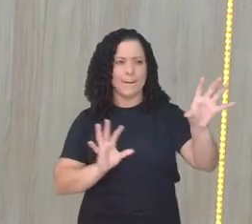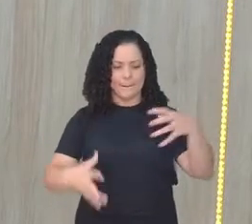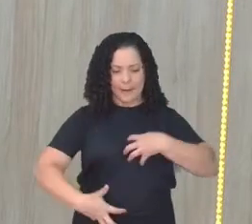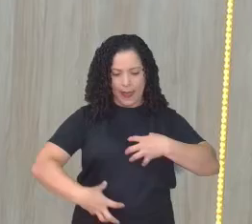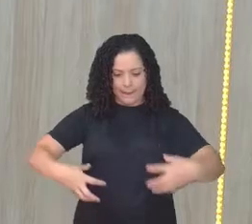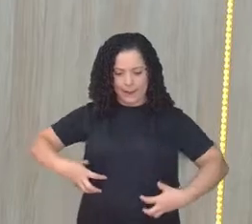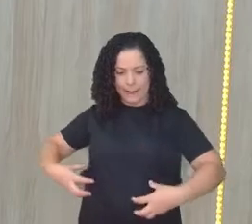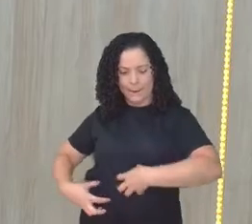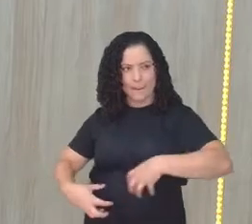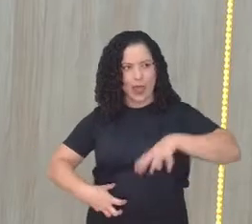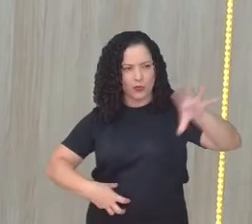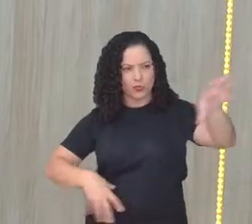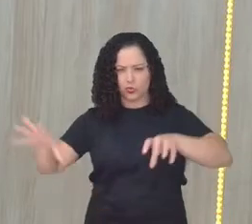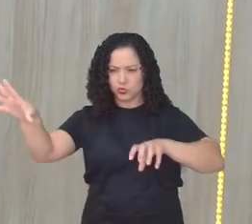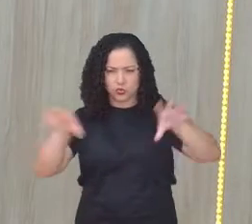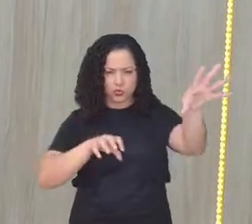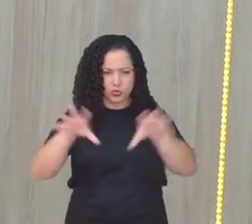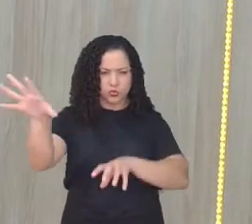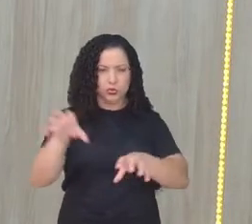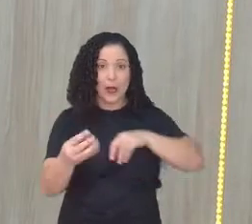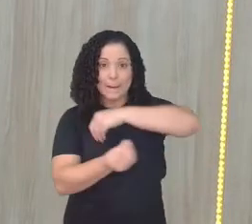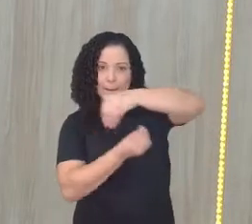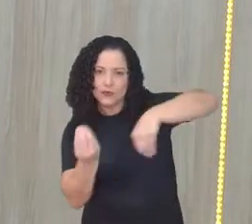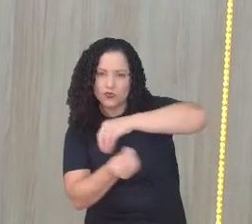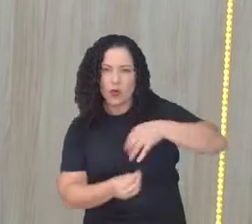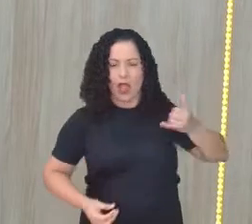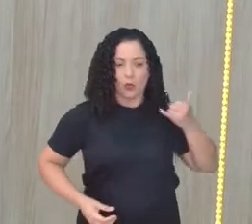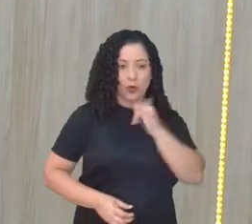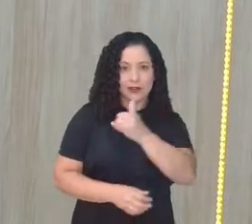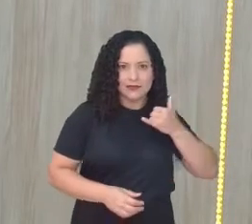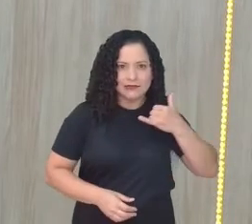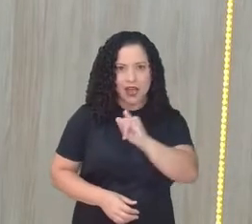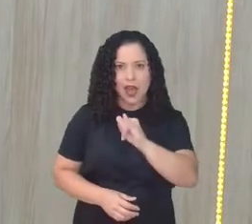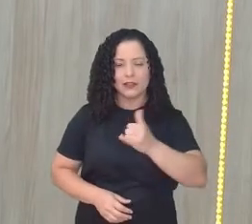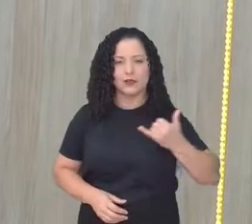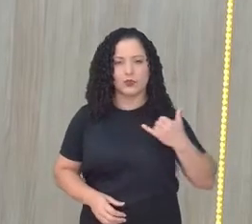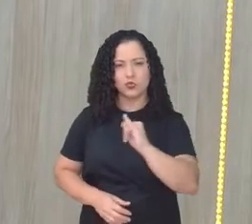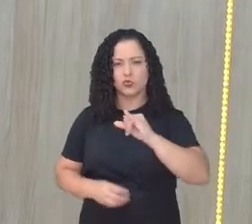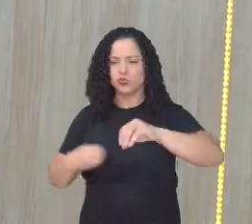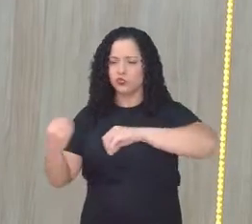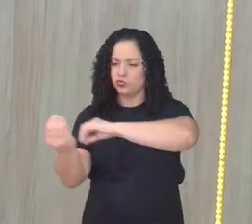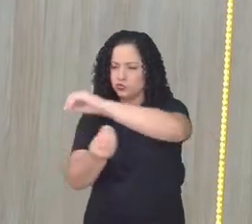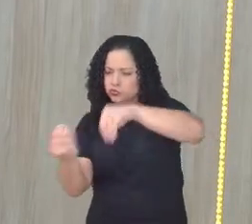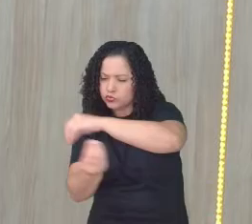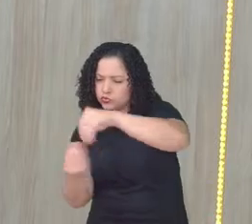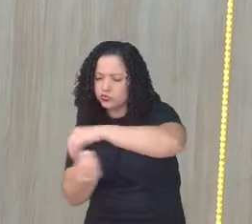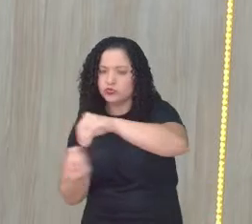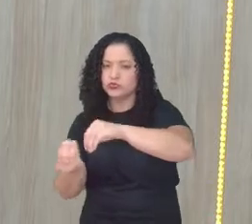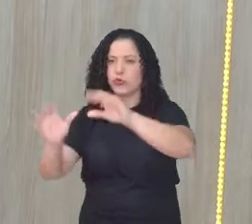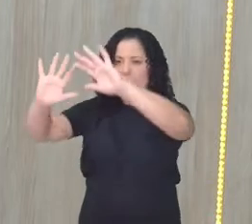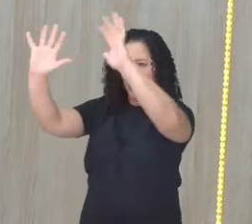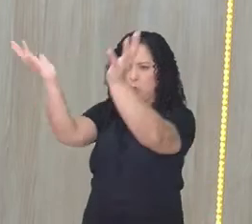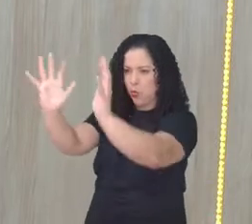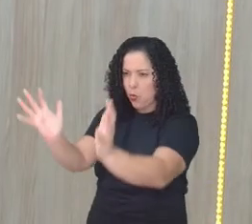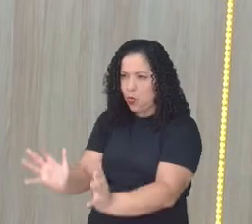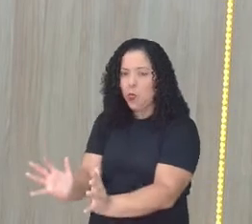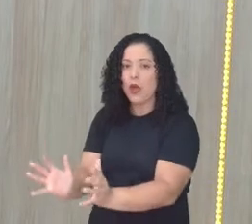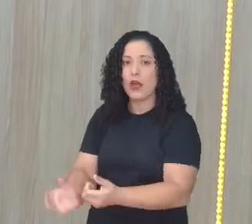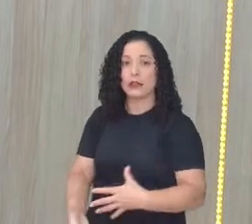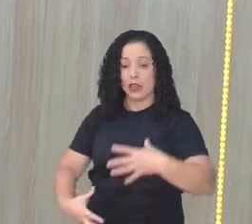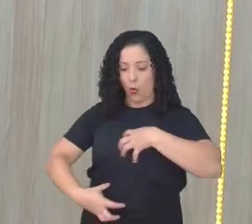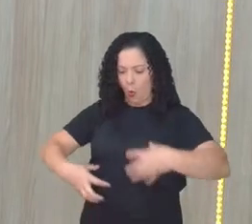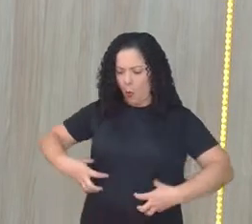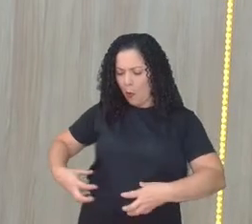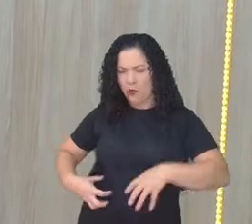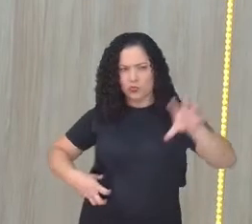da eletricidade para tentar dar vida, né, àquele ser que ele criou com a montagem, né, de partes dos corpos de outras